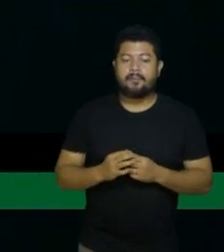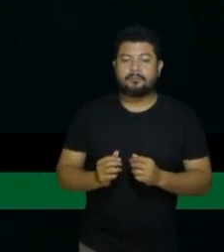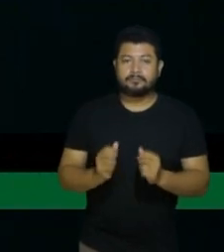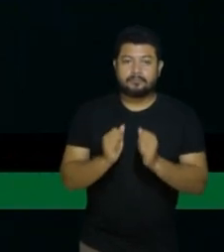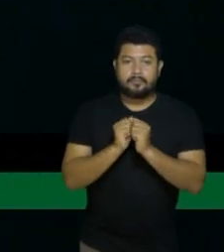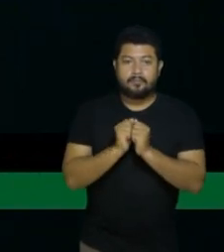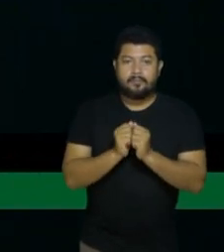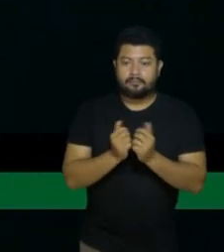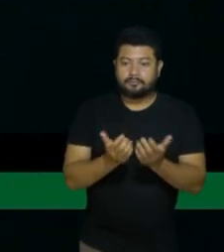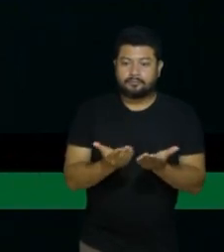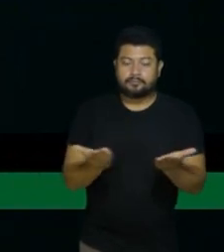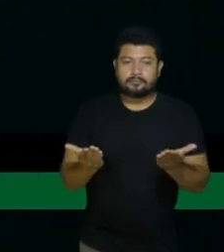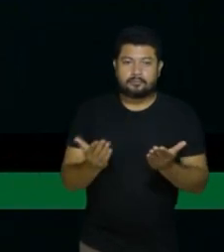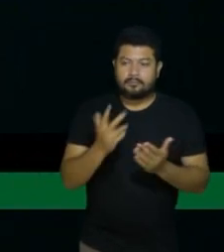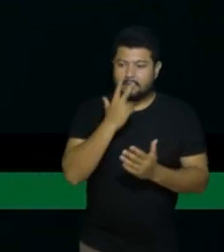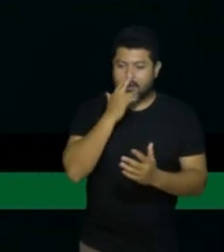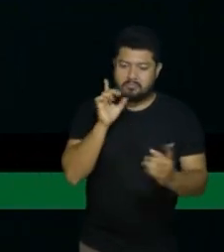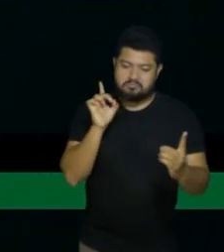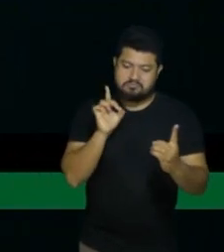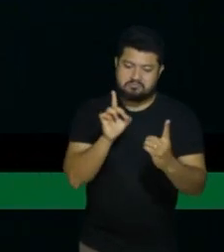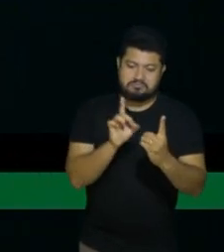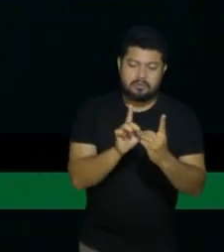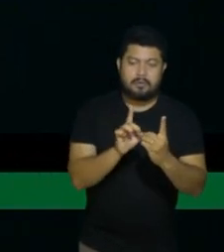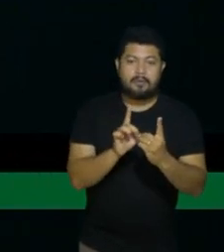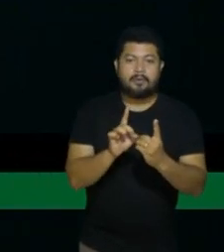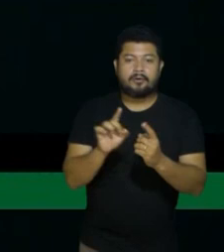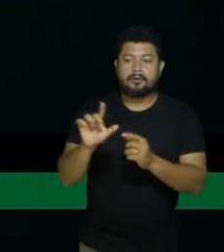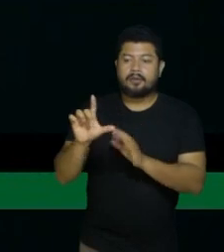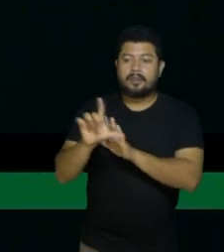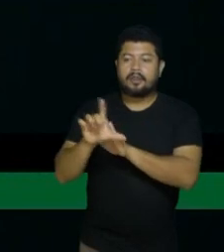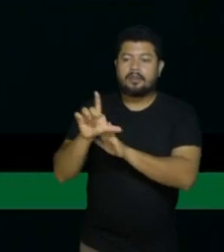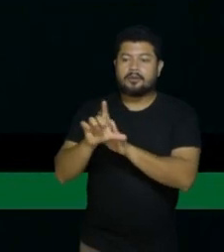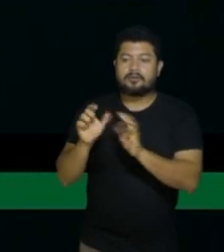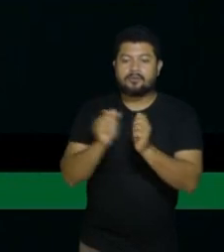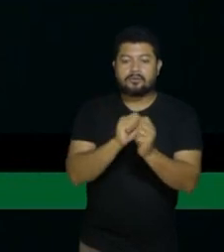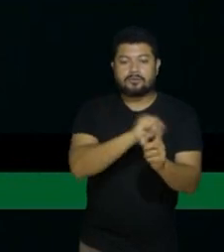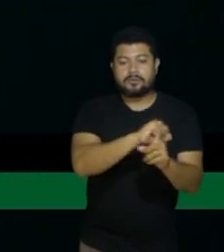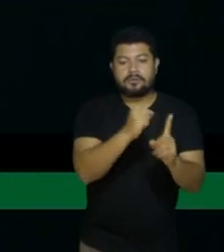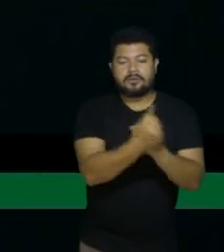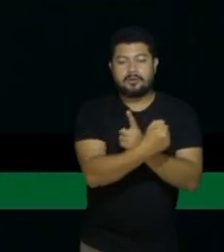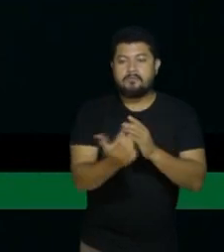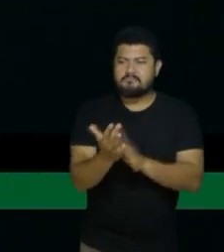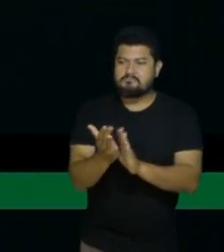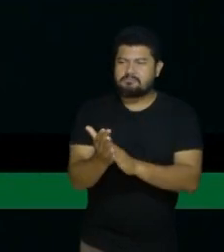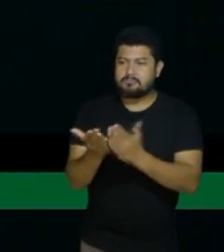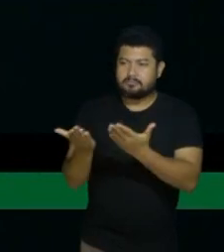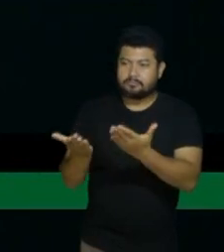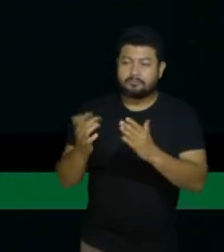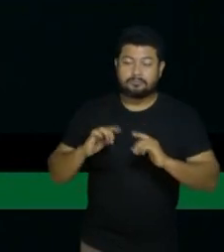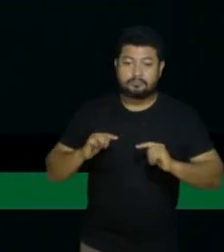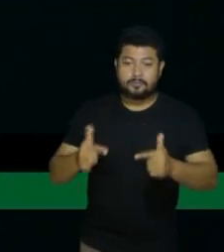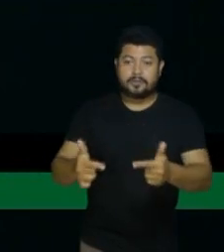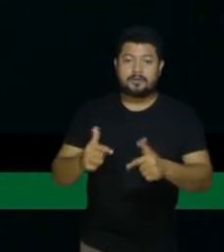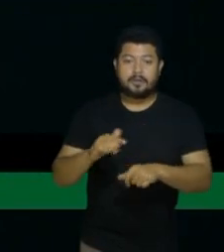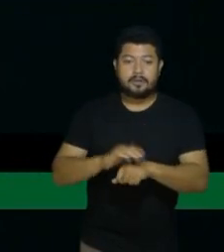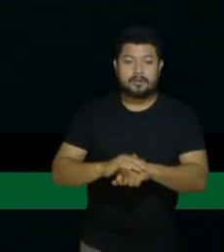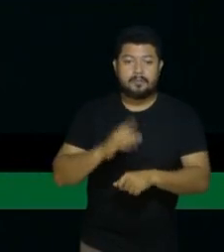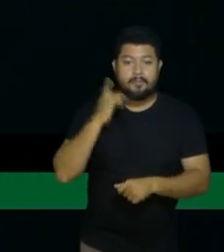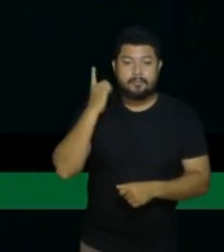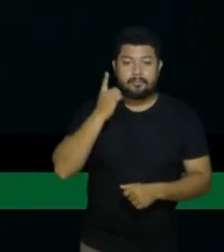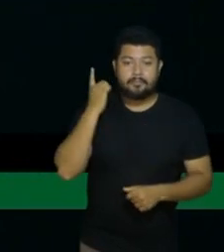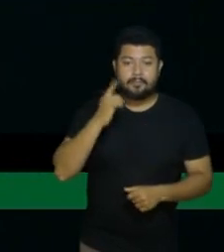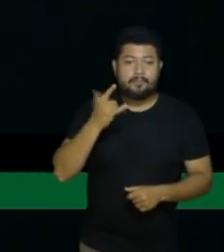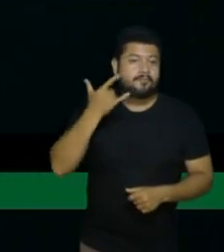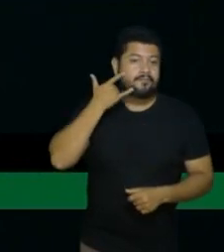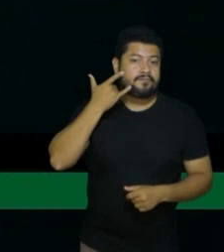legislativo da sociedade Parabéns ao nosso Presidente Mauro de Nadal pela iniciativa e pelos 190